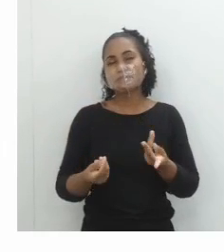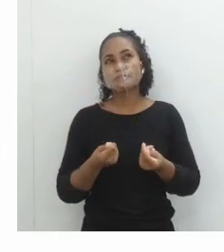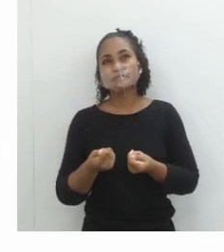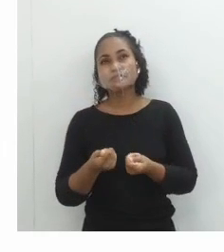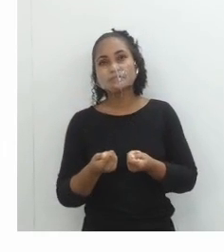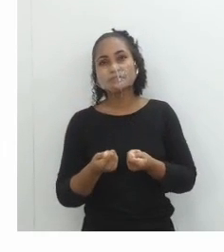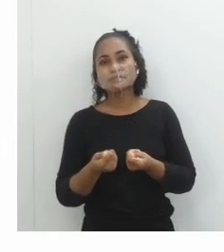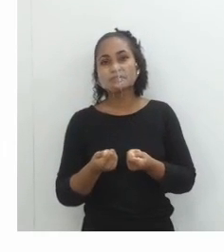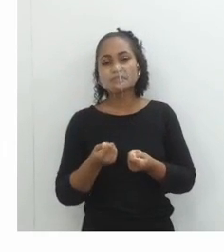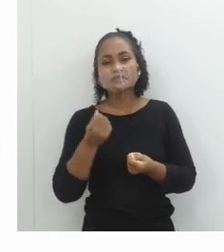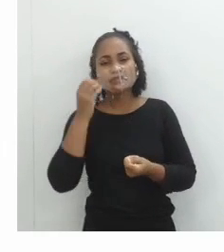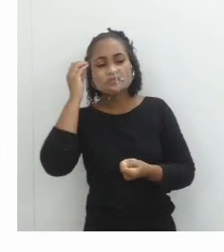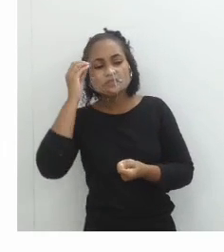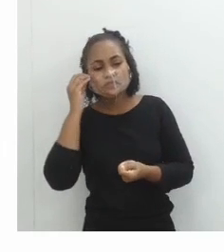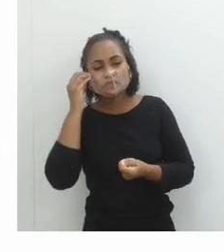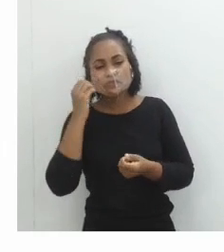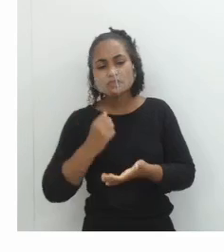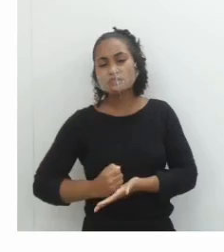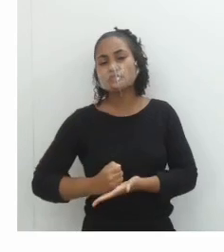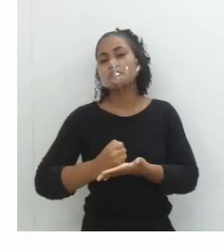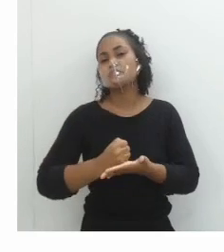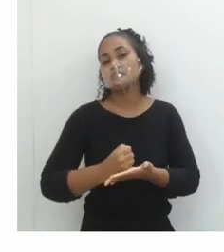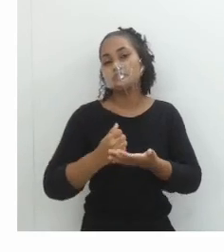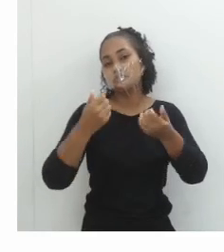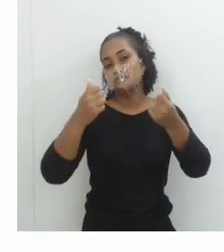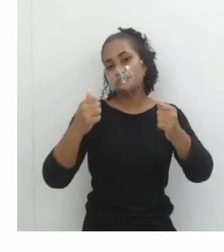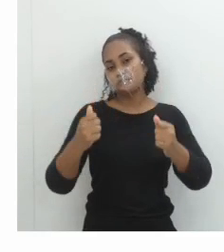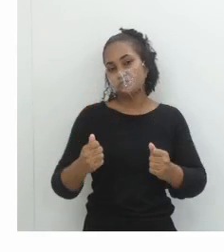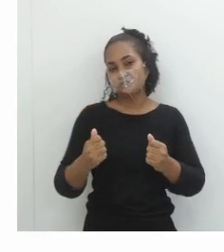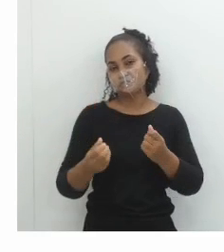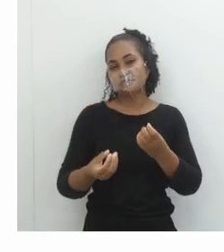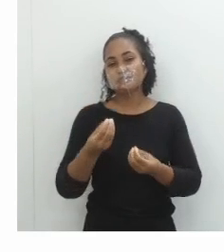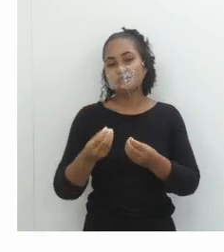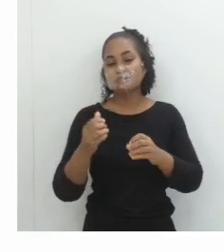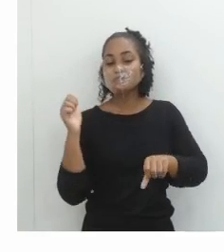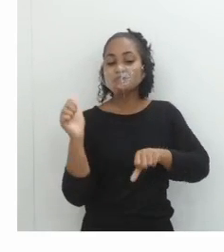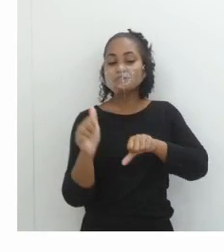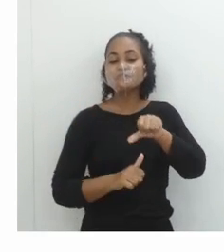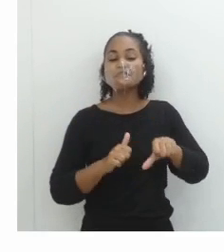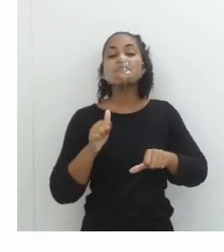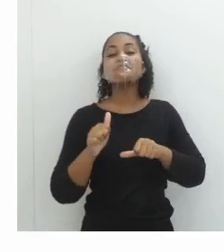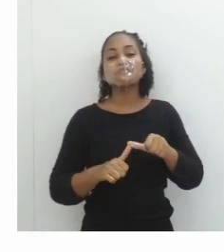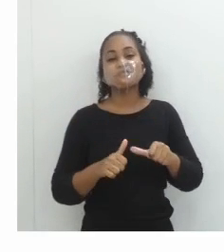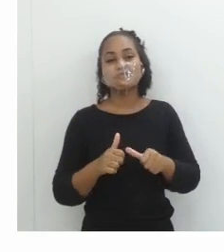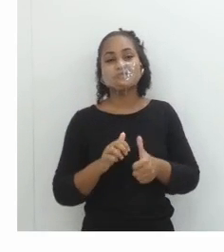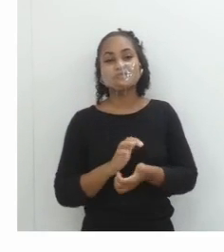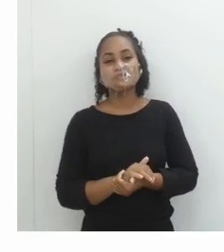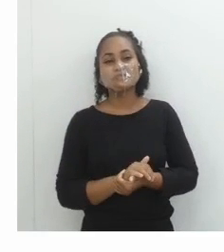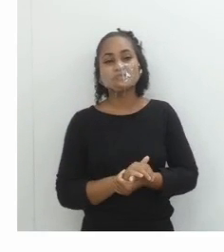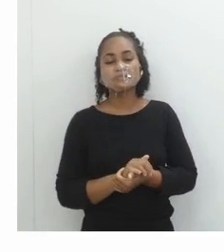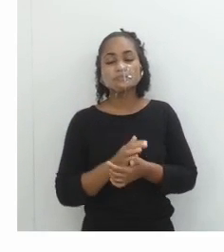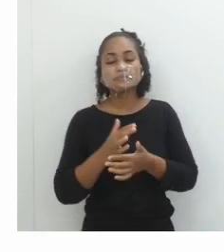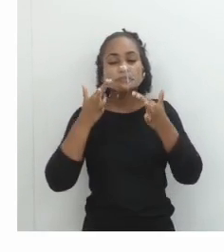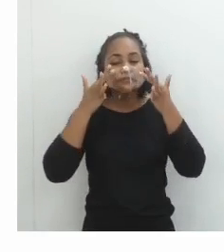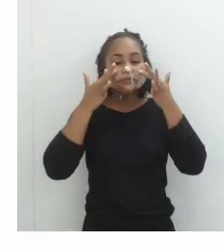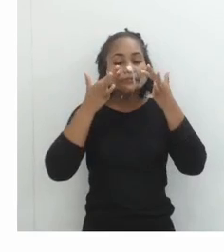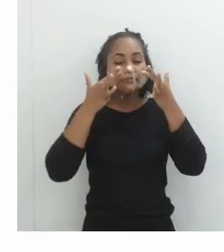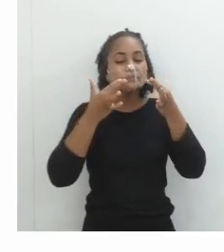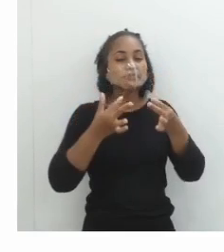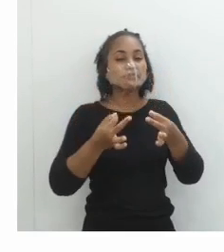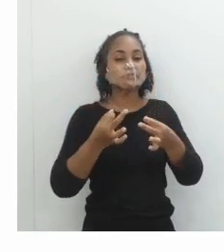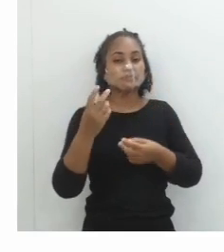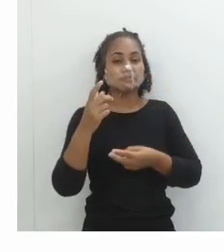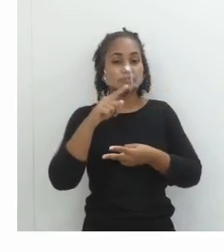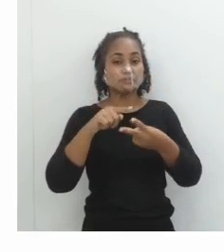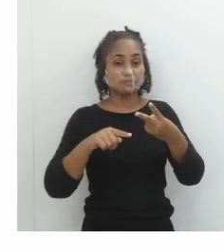ele experimentava novos suportes de arte. Então, como é que a gente começa a modificar essa arte? A gente tem que prestar atenção em